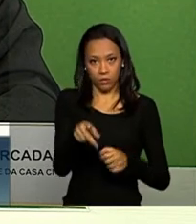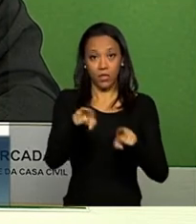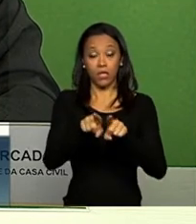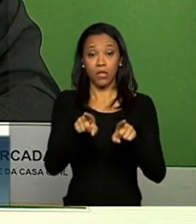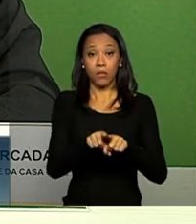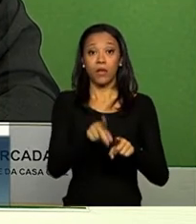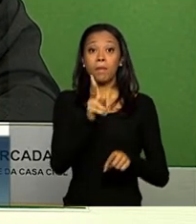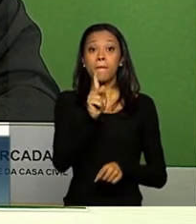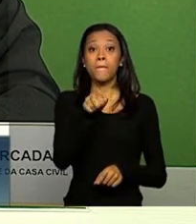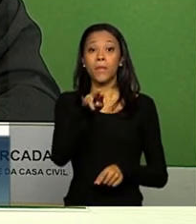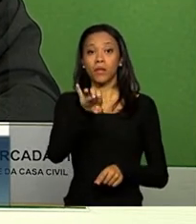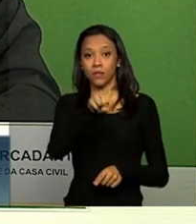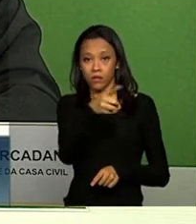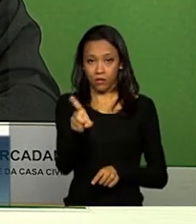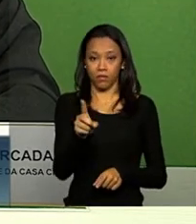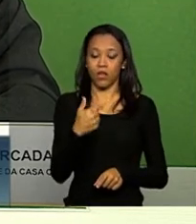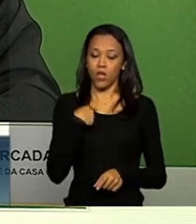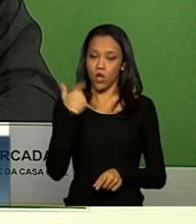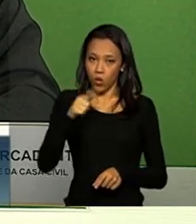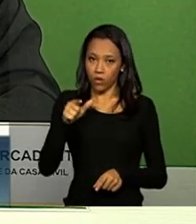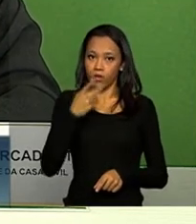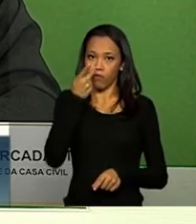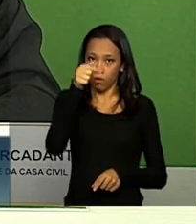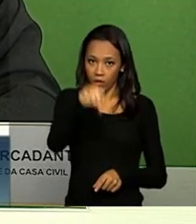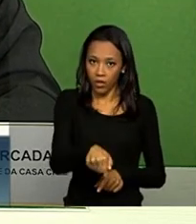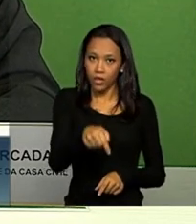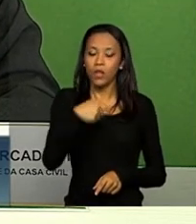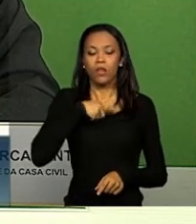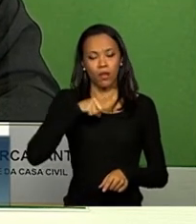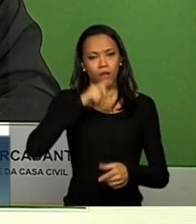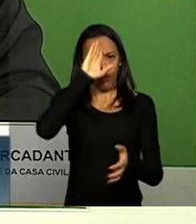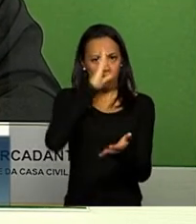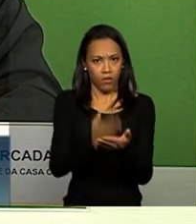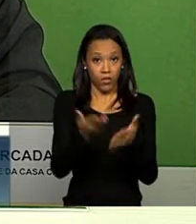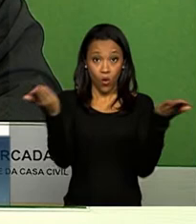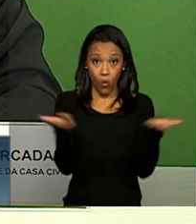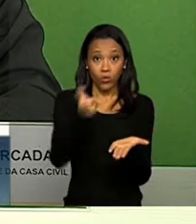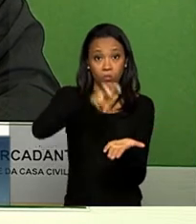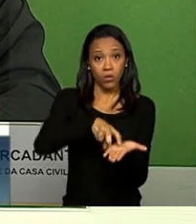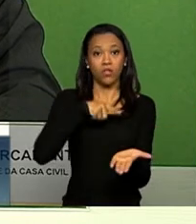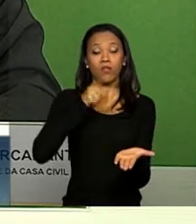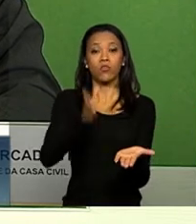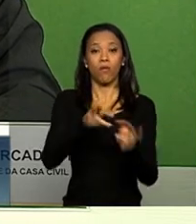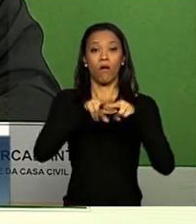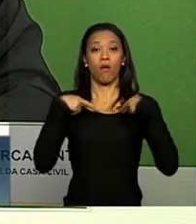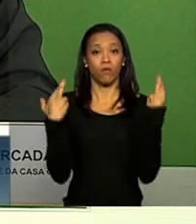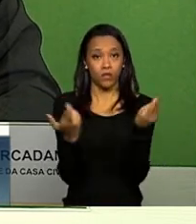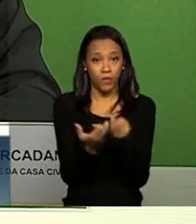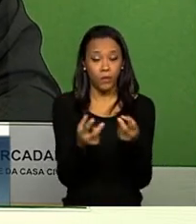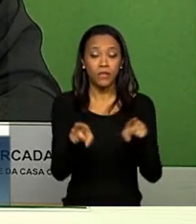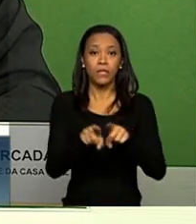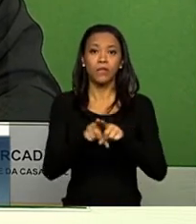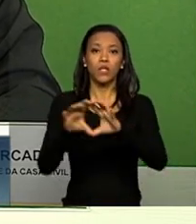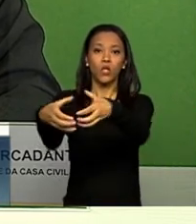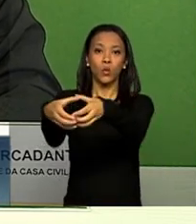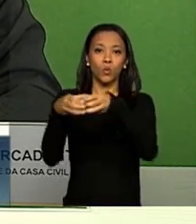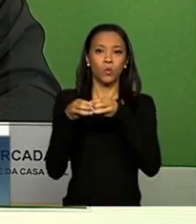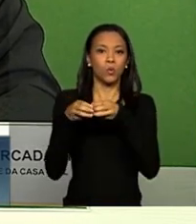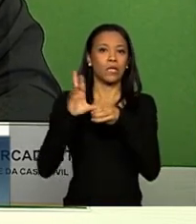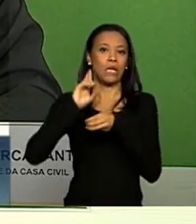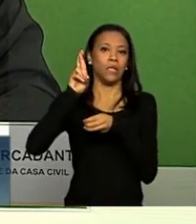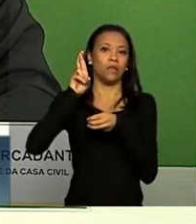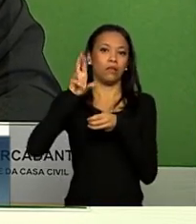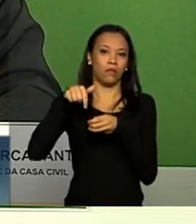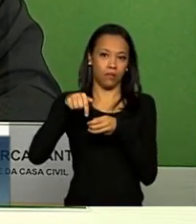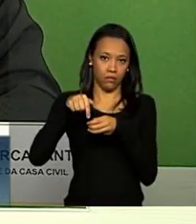tenho confiança, pela reunião que nós tivemos hoje pela manhã aqui e pelo Colégio de Juristas da tarde, que